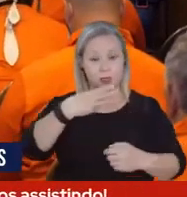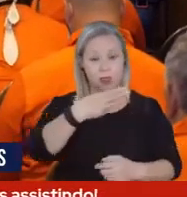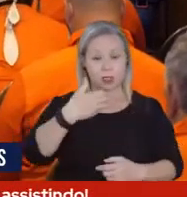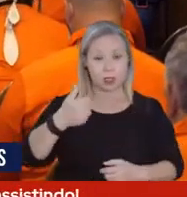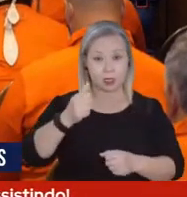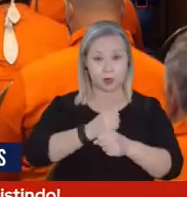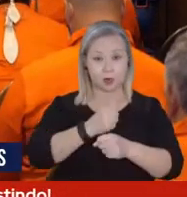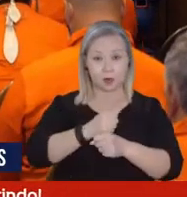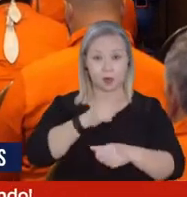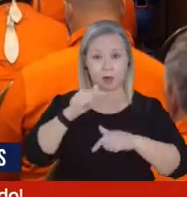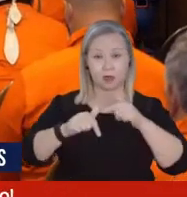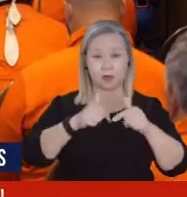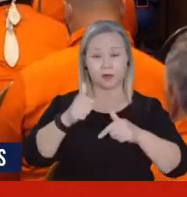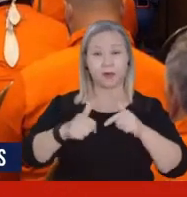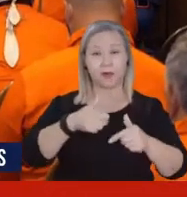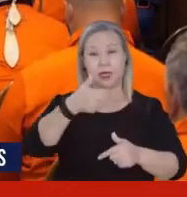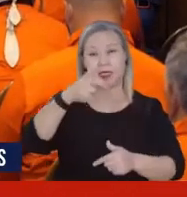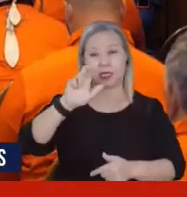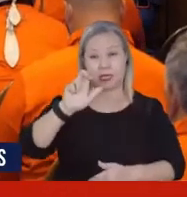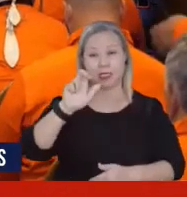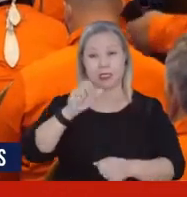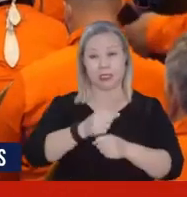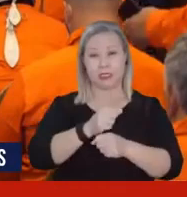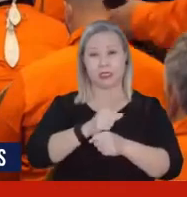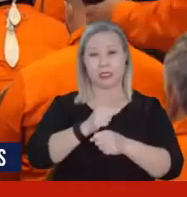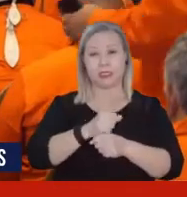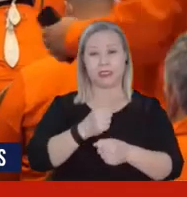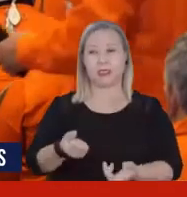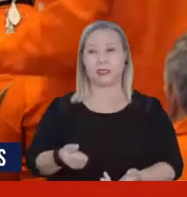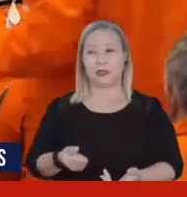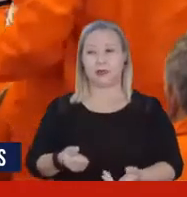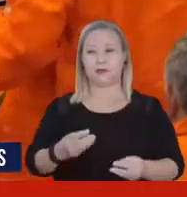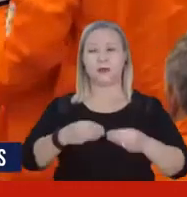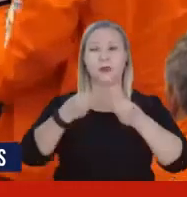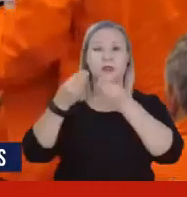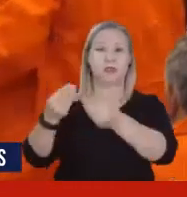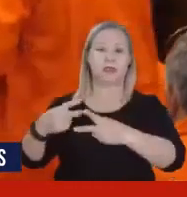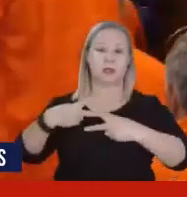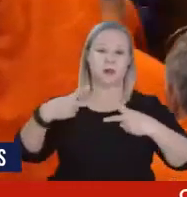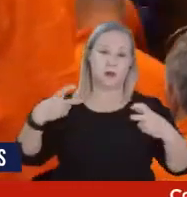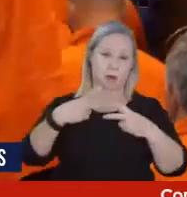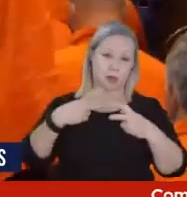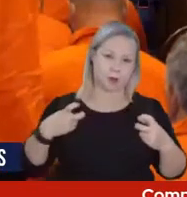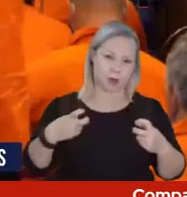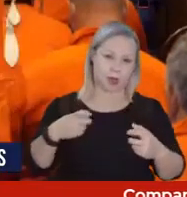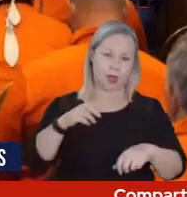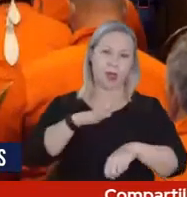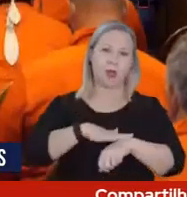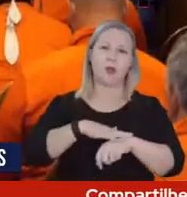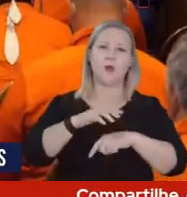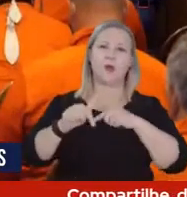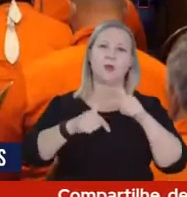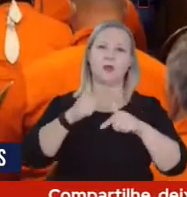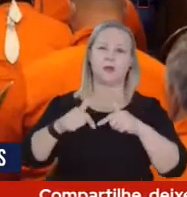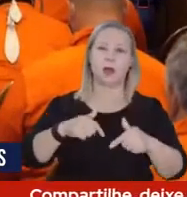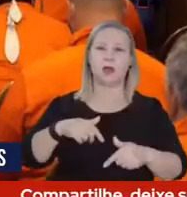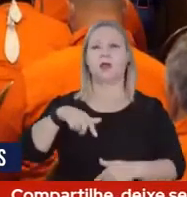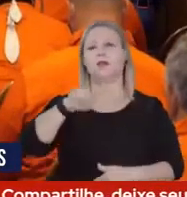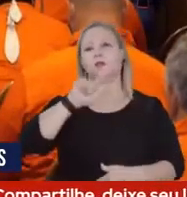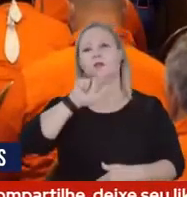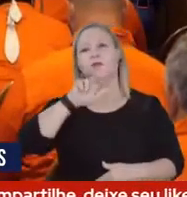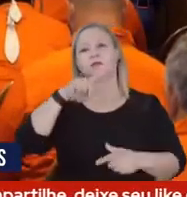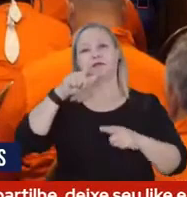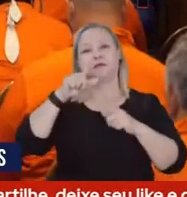anos, 15 anos eu trabalhei cedida para a Petrobras. Foi quando eu trabalhei com o Guilherme Estrela, foi quando eu fui chefe de gabinete do